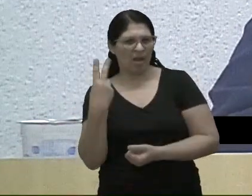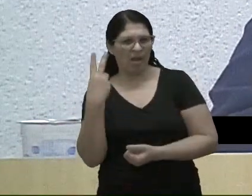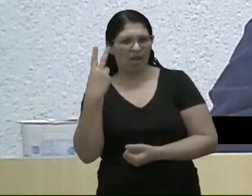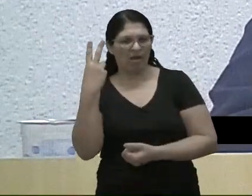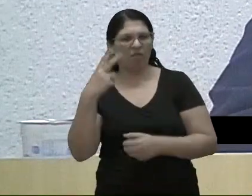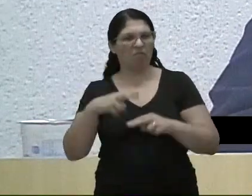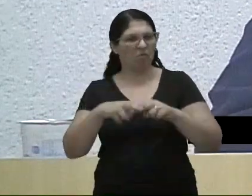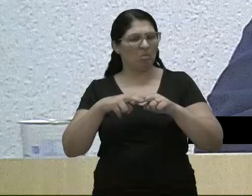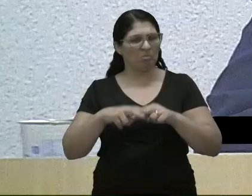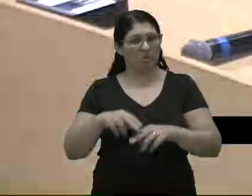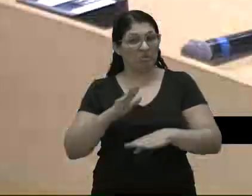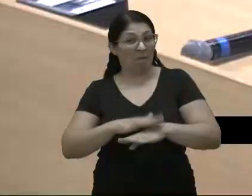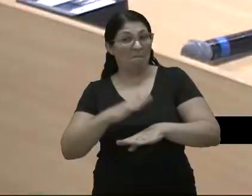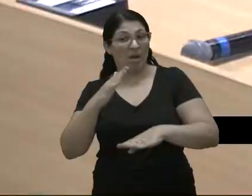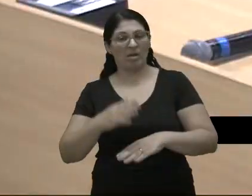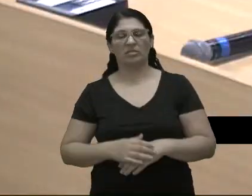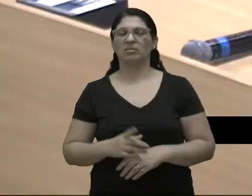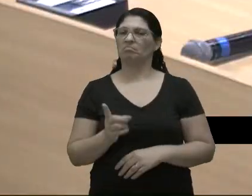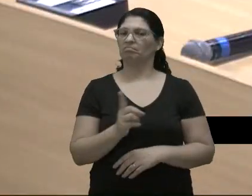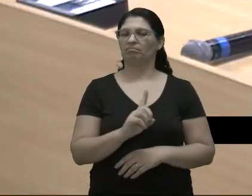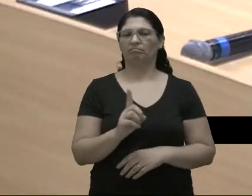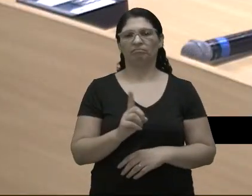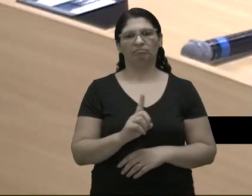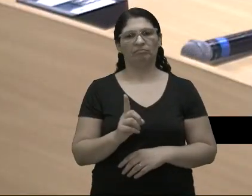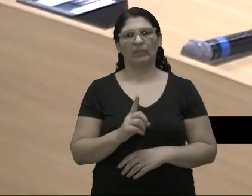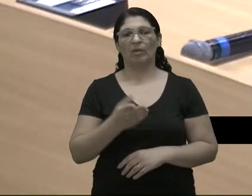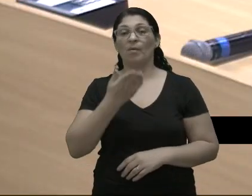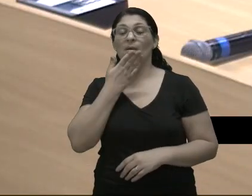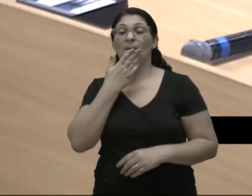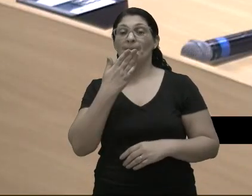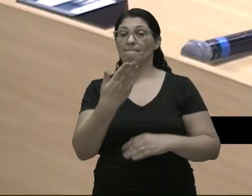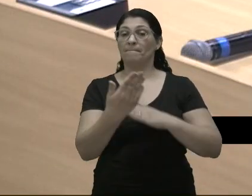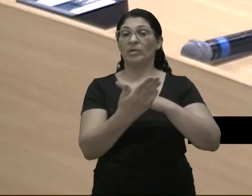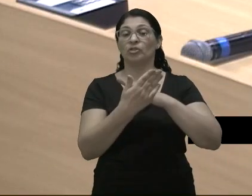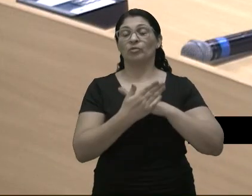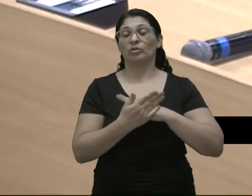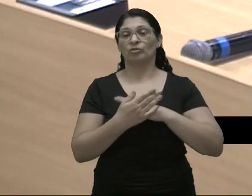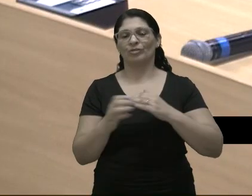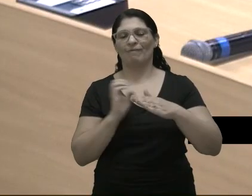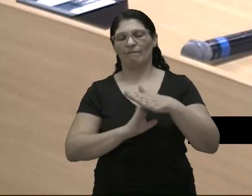a parte? Não, não. Quem pediu ajuda foi a Chavantes.